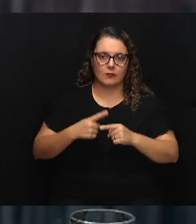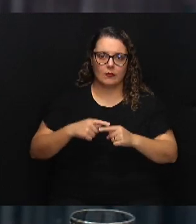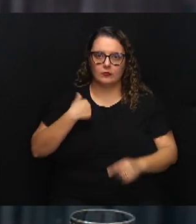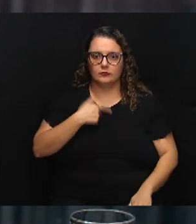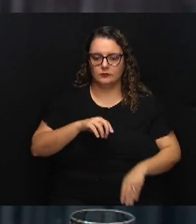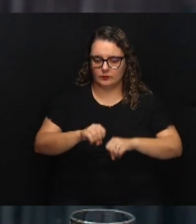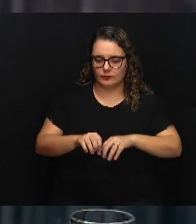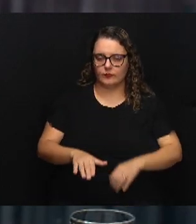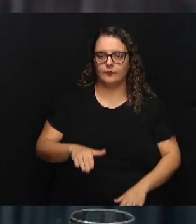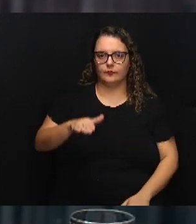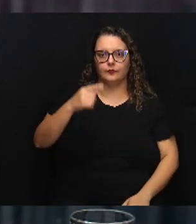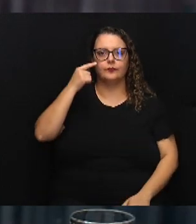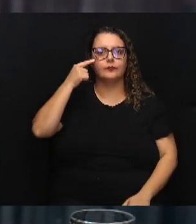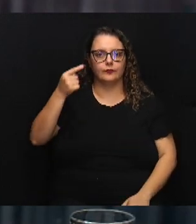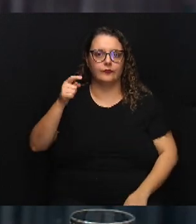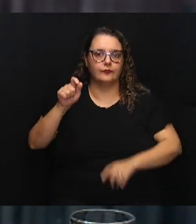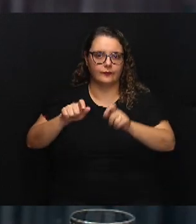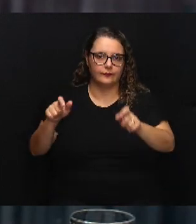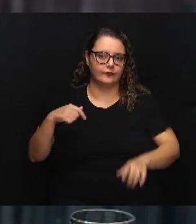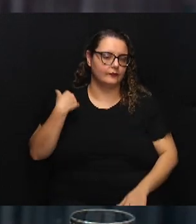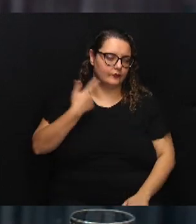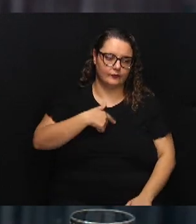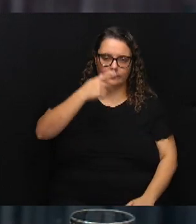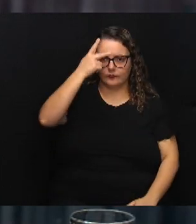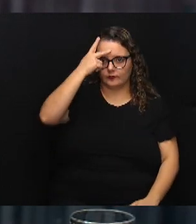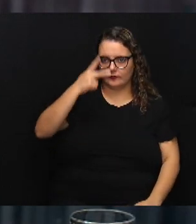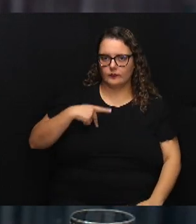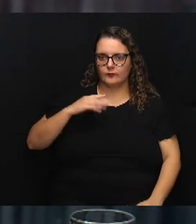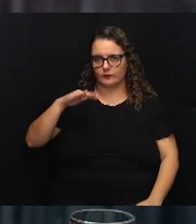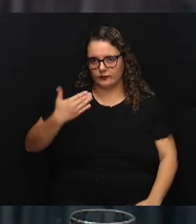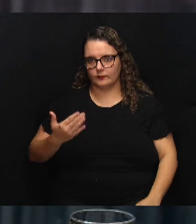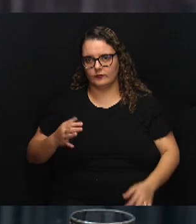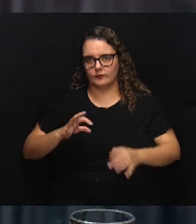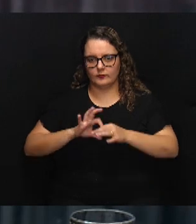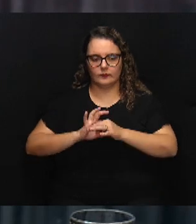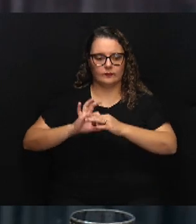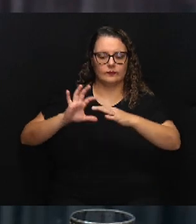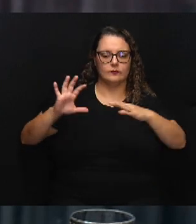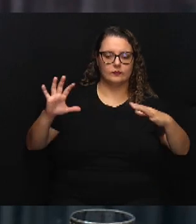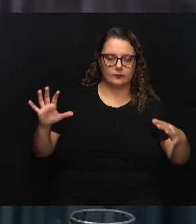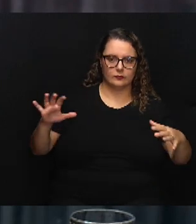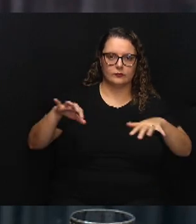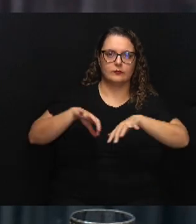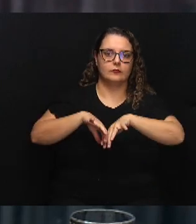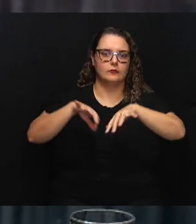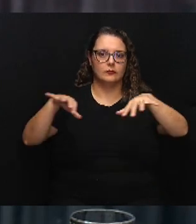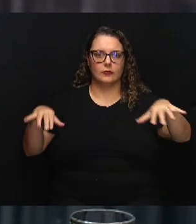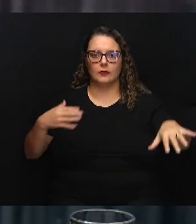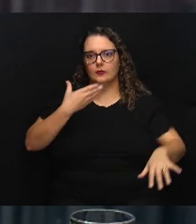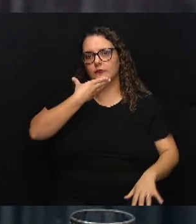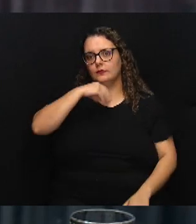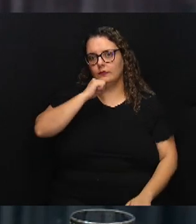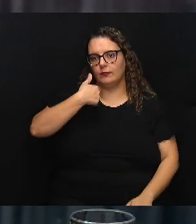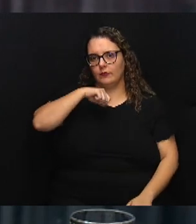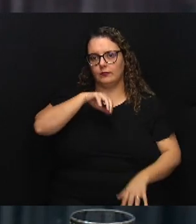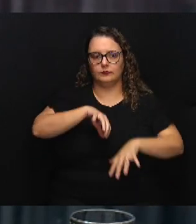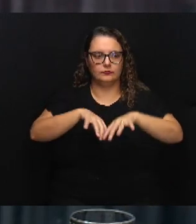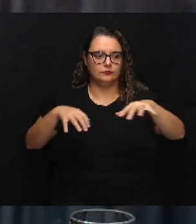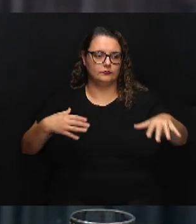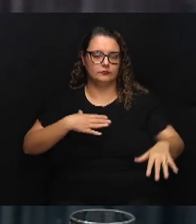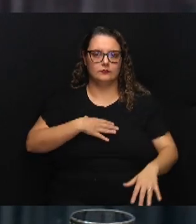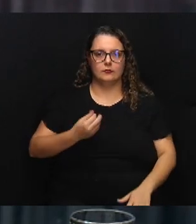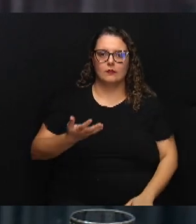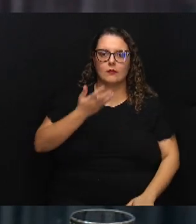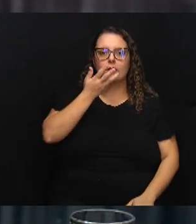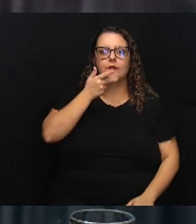filhos pensando nos outros e não em nós, porque a hora que tem esse desmame e essa separação paterna e materna que a